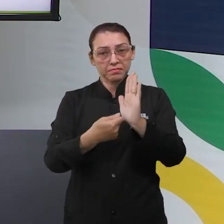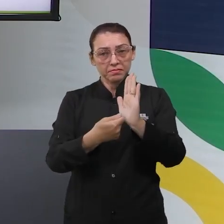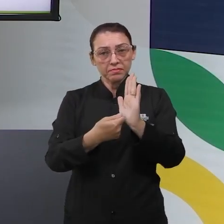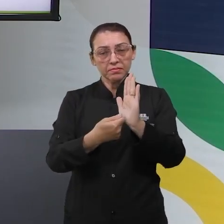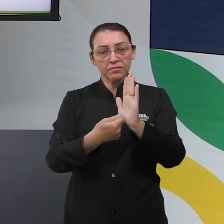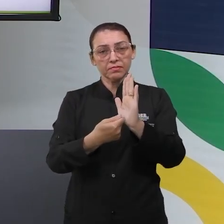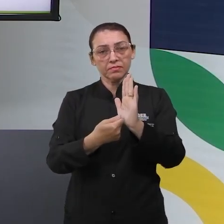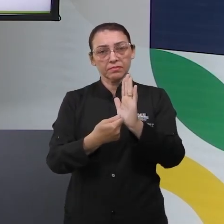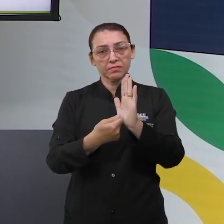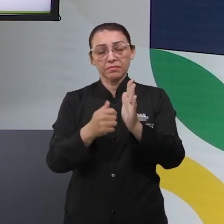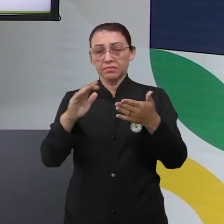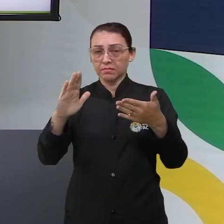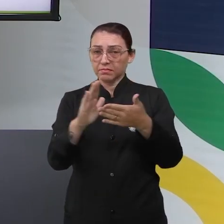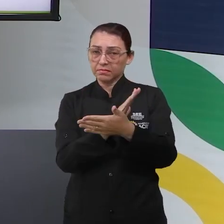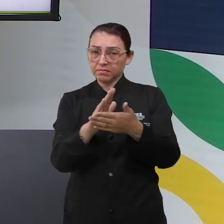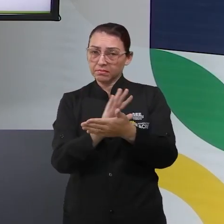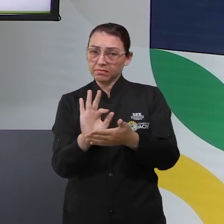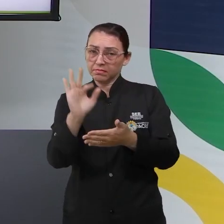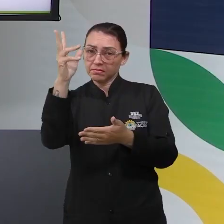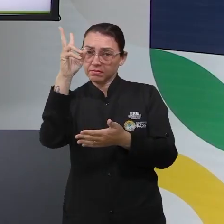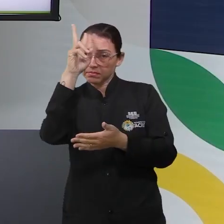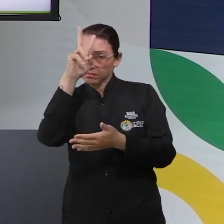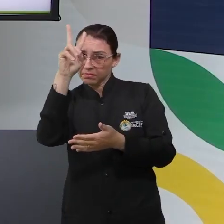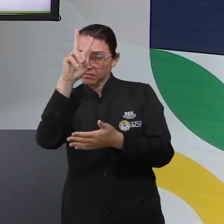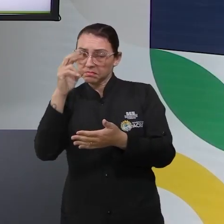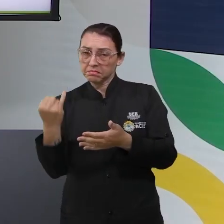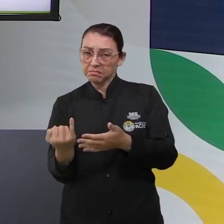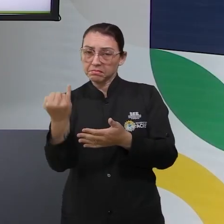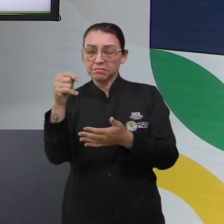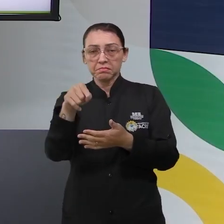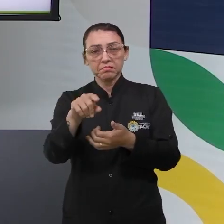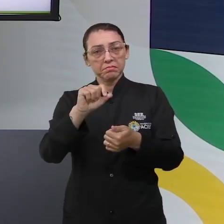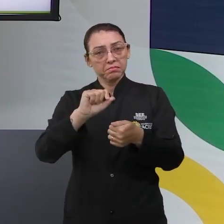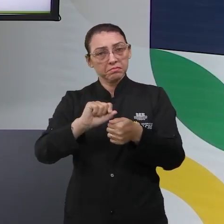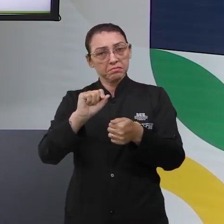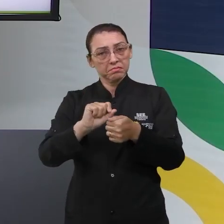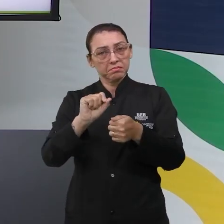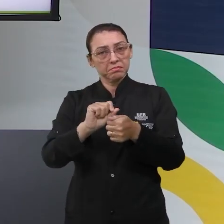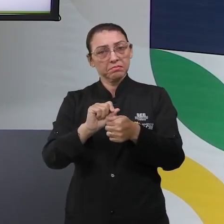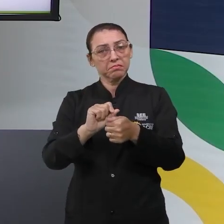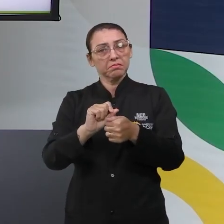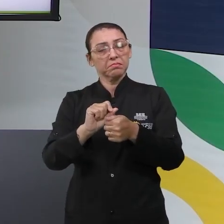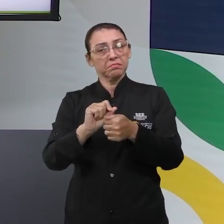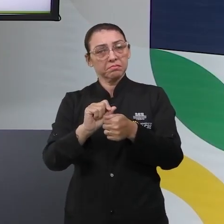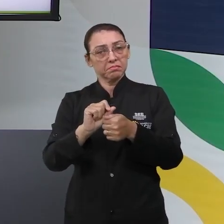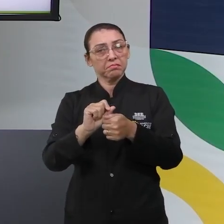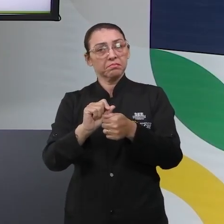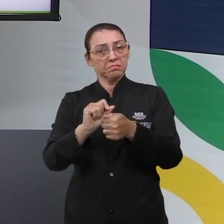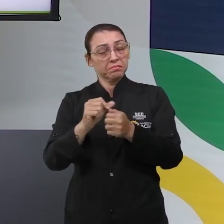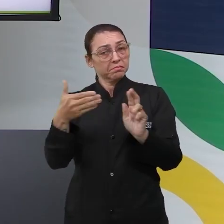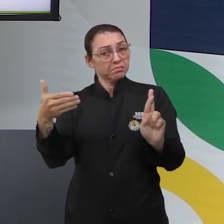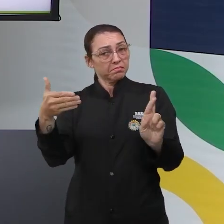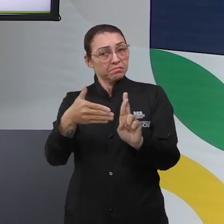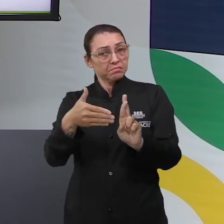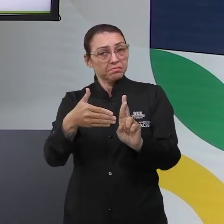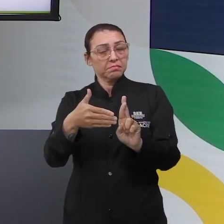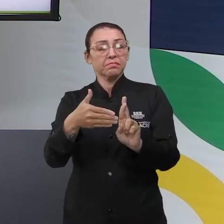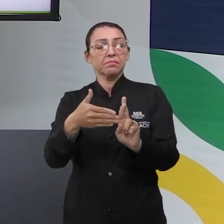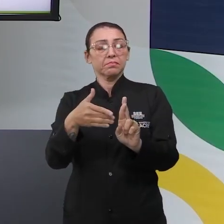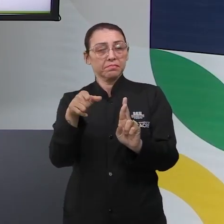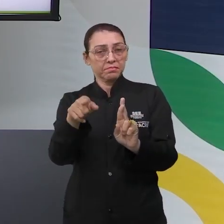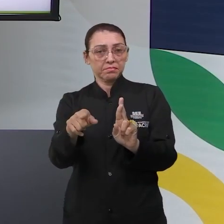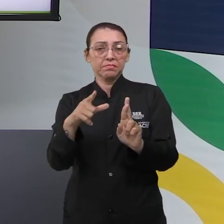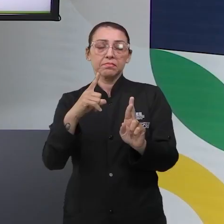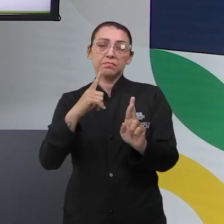com algum fato histórico. É interessante quando você faz esse tipo de alusão, de referência. Então você